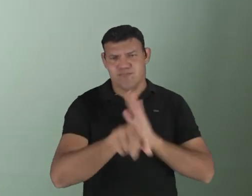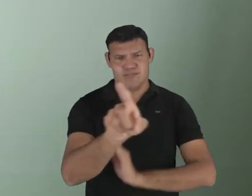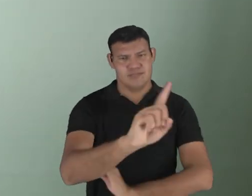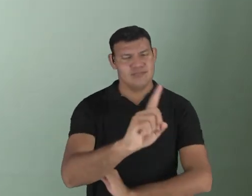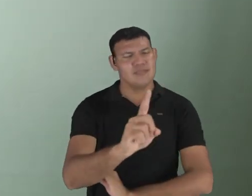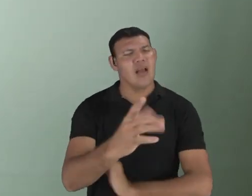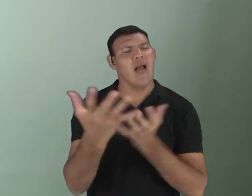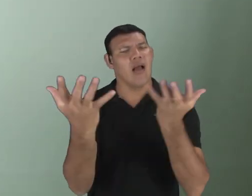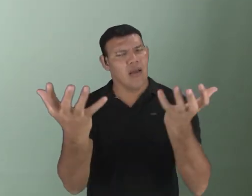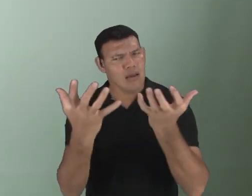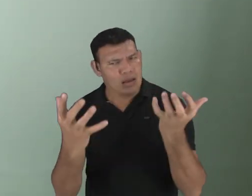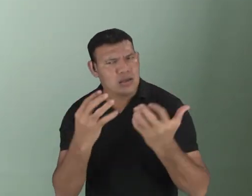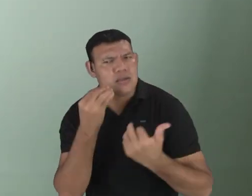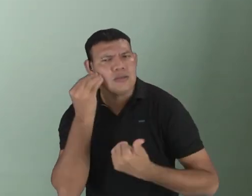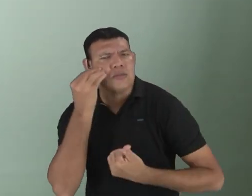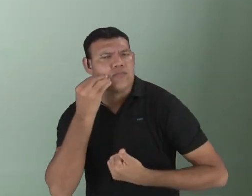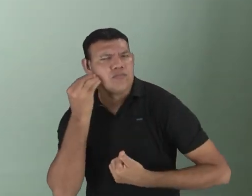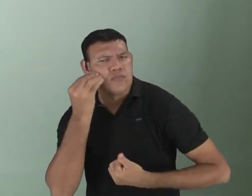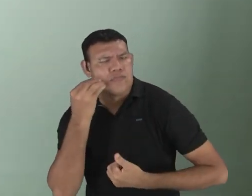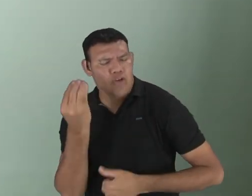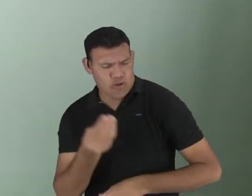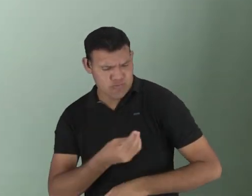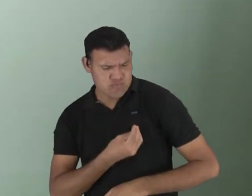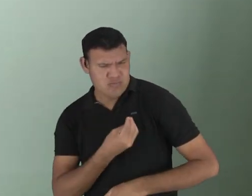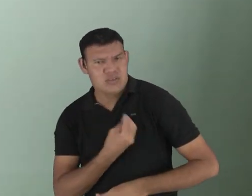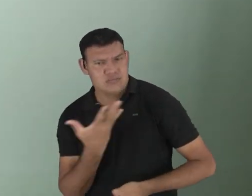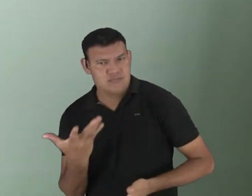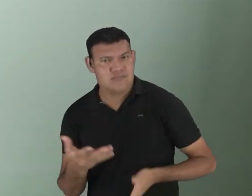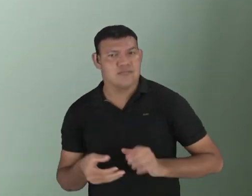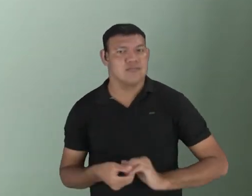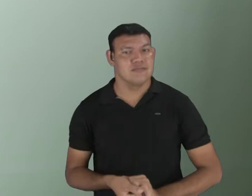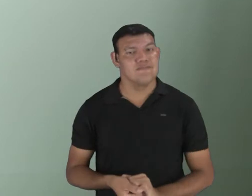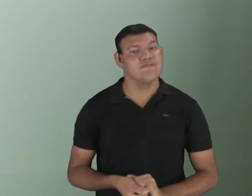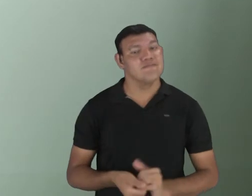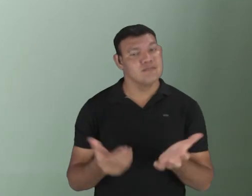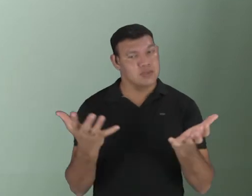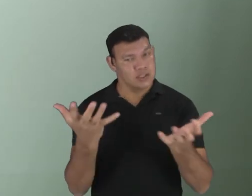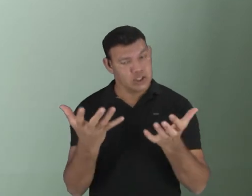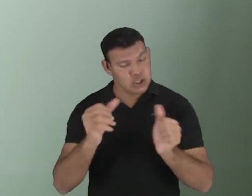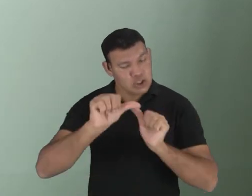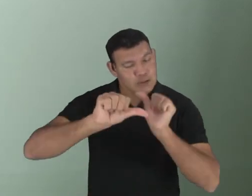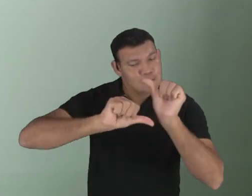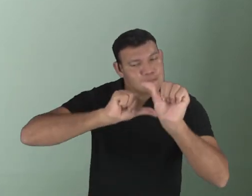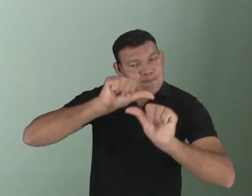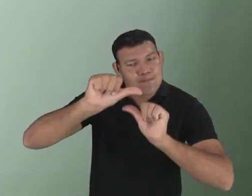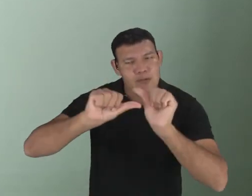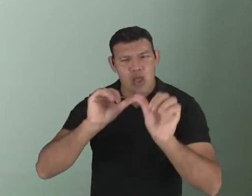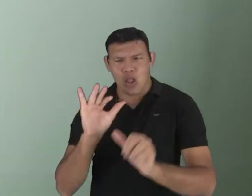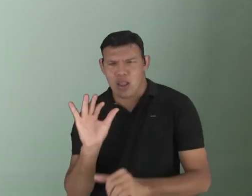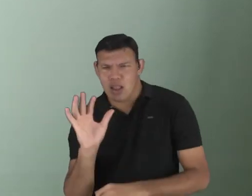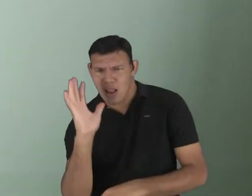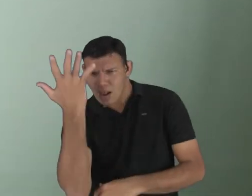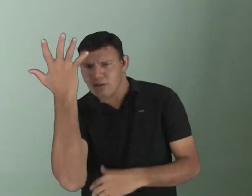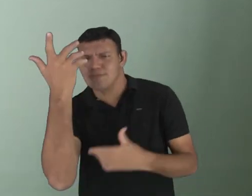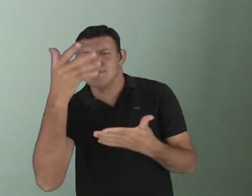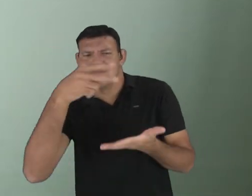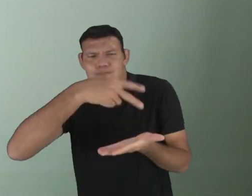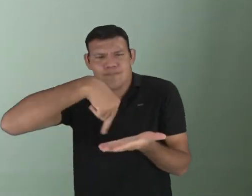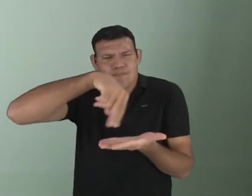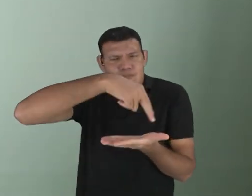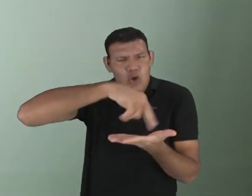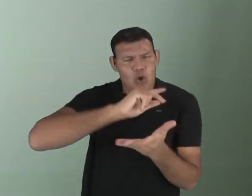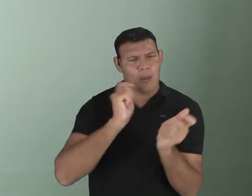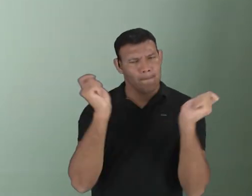uma técnica rígida, ele quer experimentar, experienciar, vivenciar, né? E ele quer transformar isso